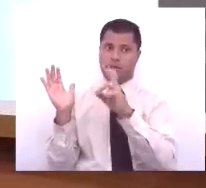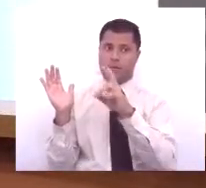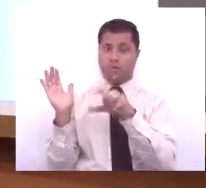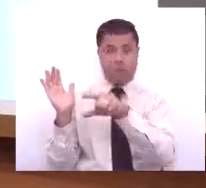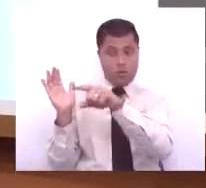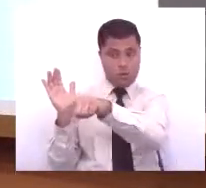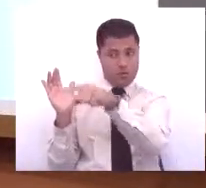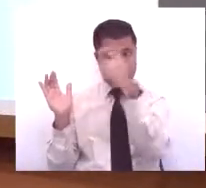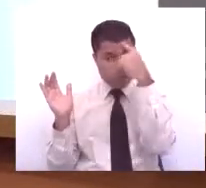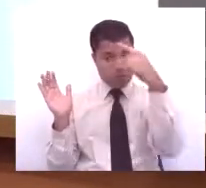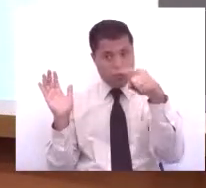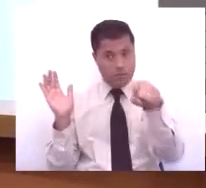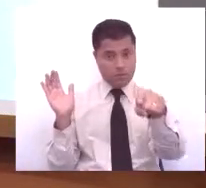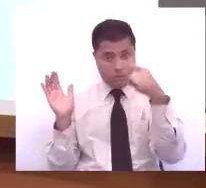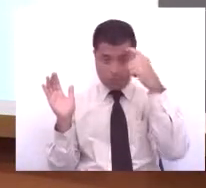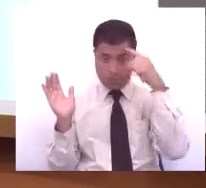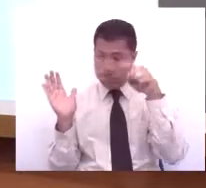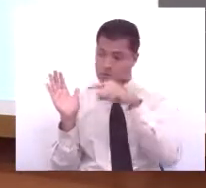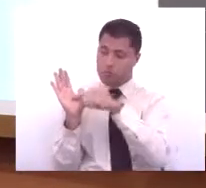entre aspas,